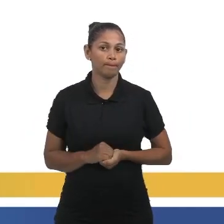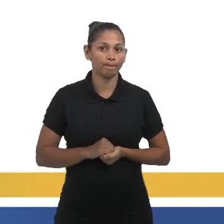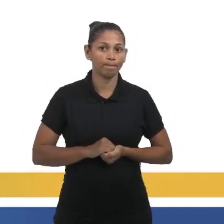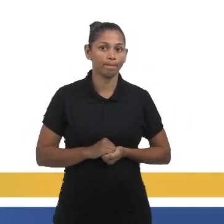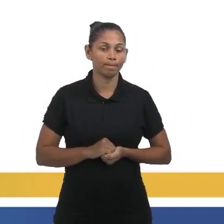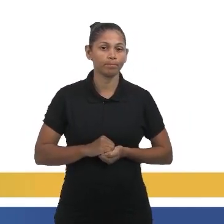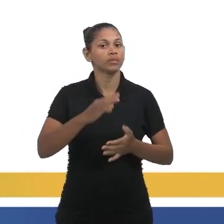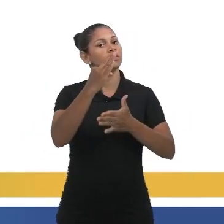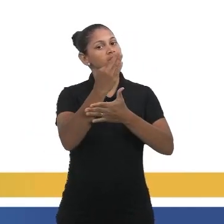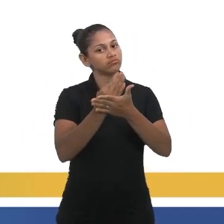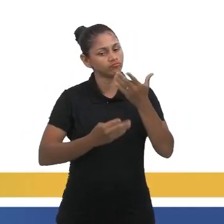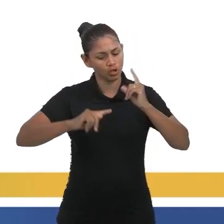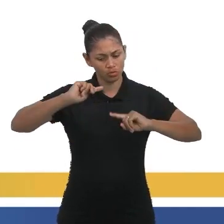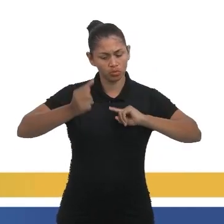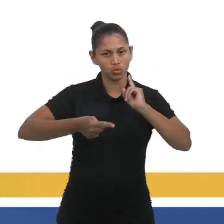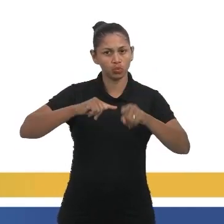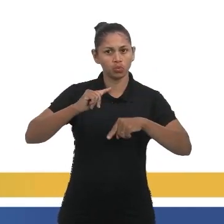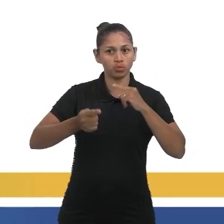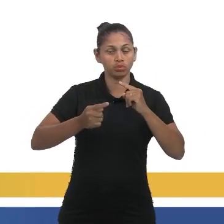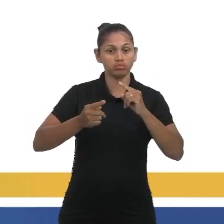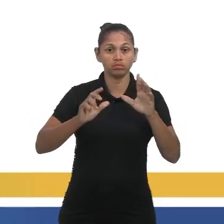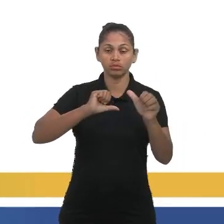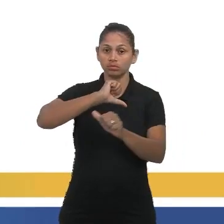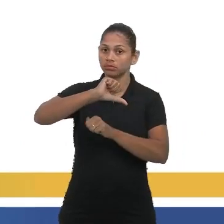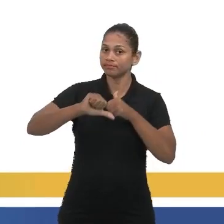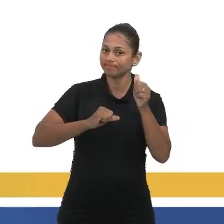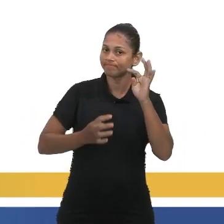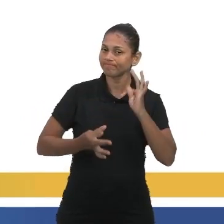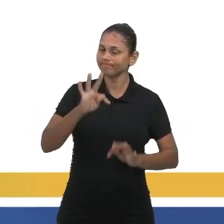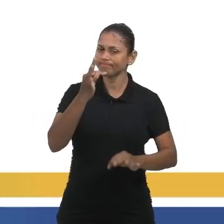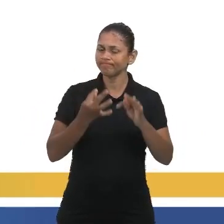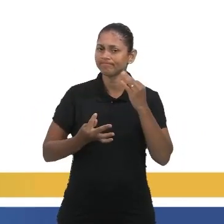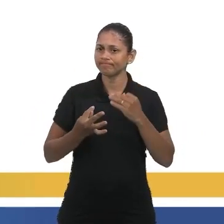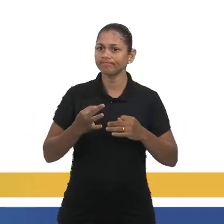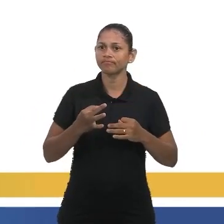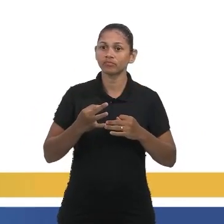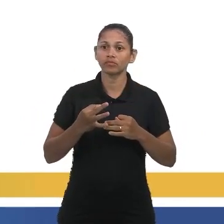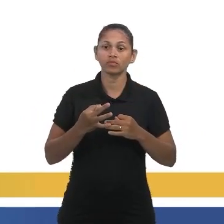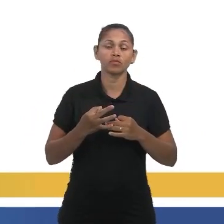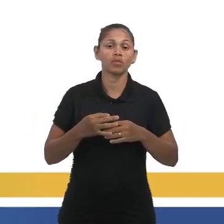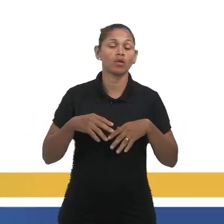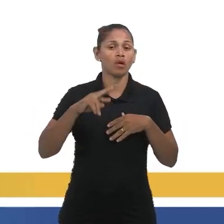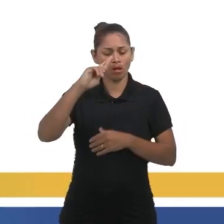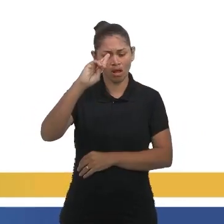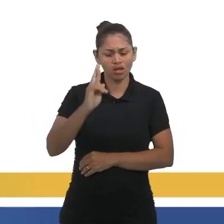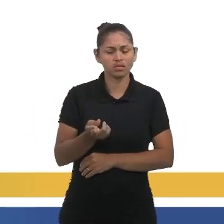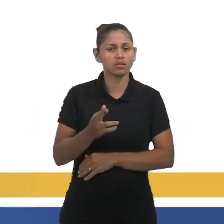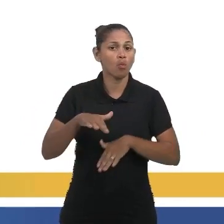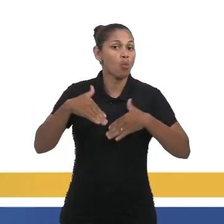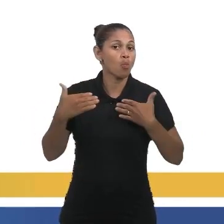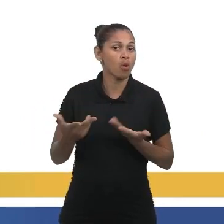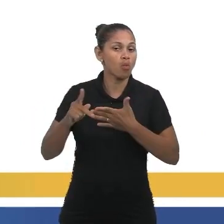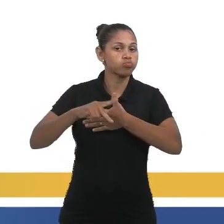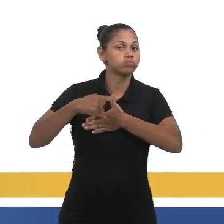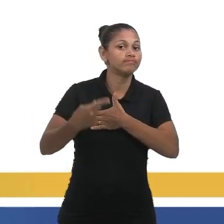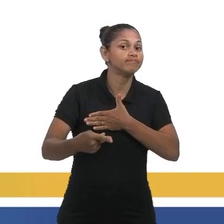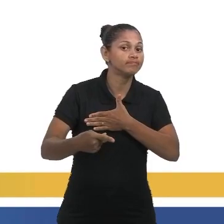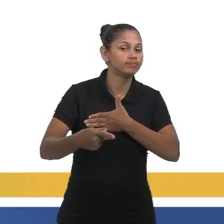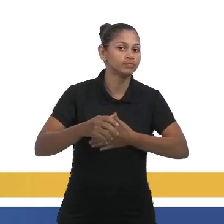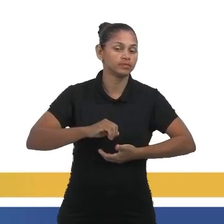O texto critica a mudança tecnológica em razão das seguintes consequências. Letra